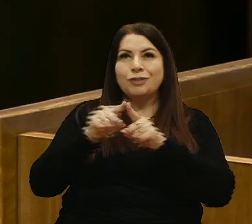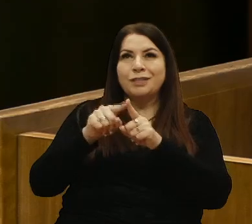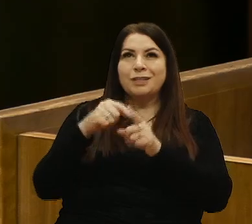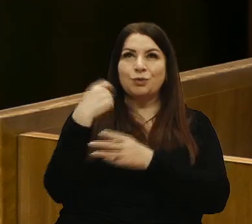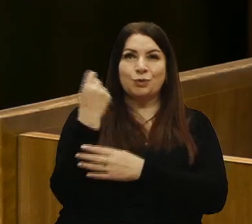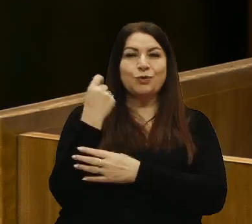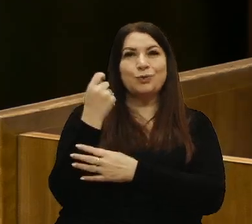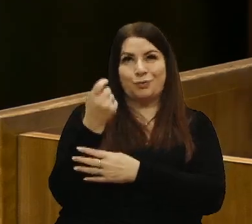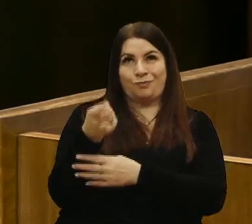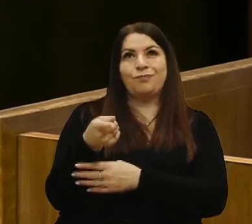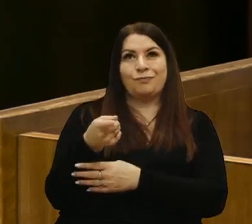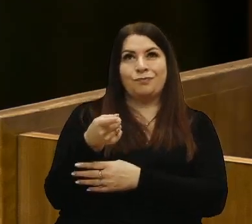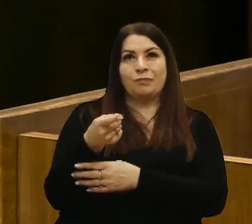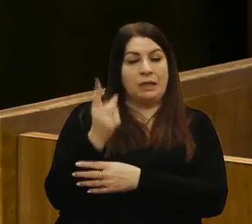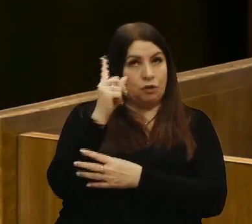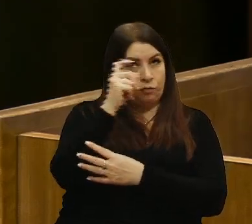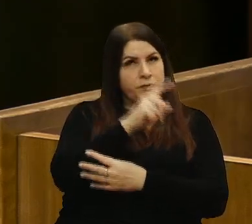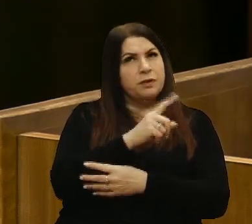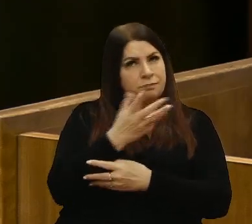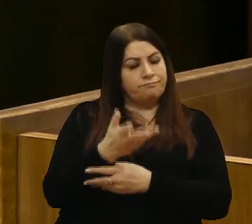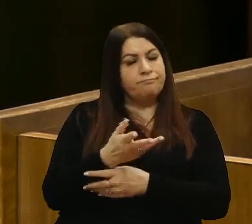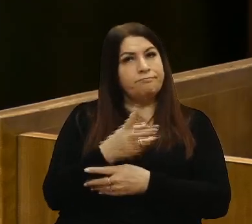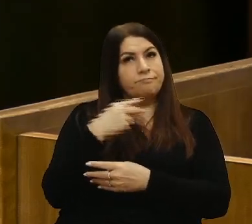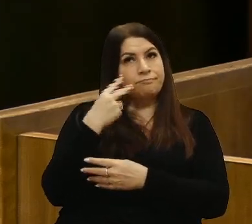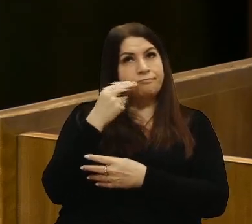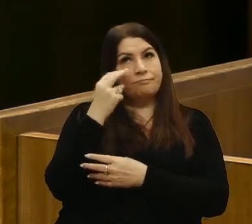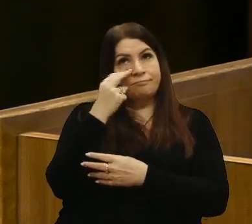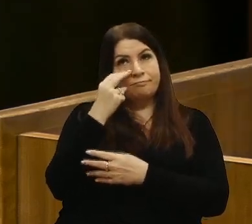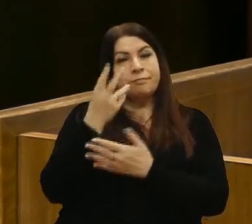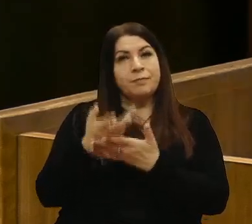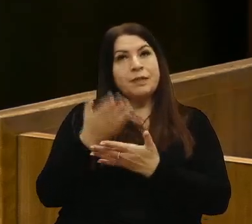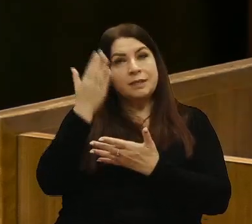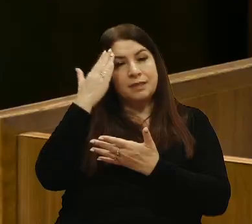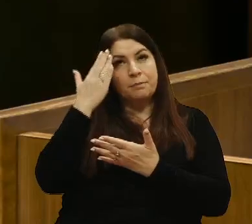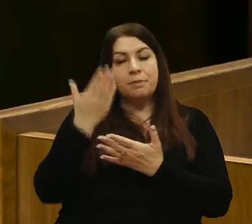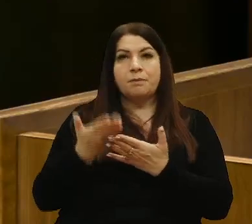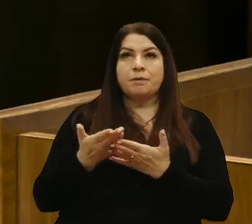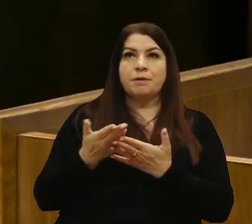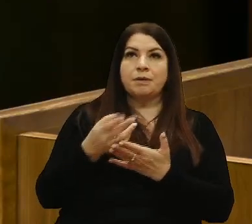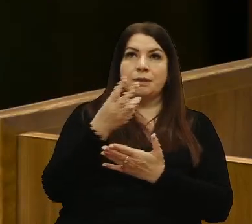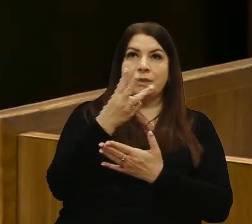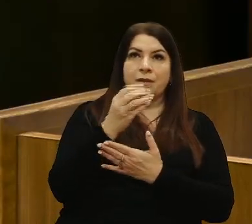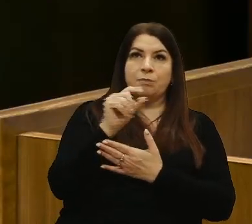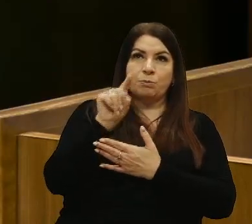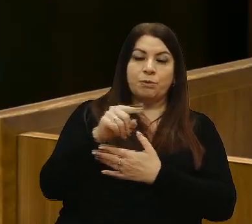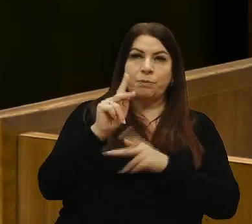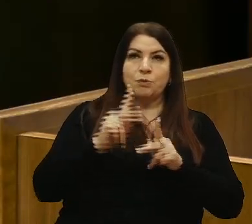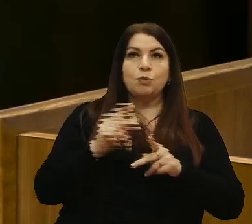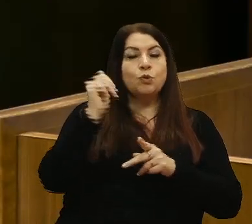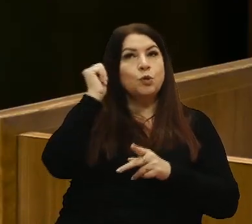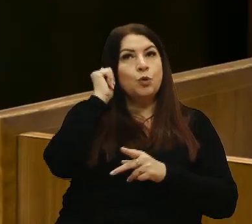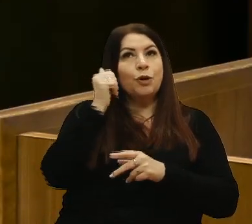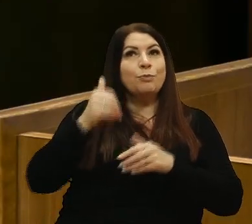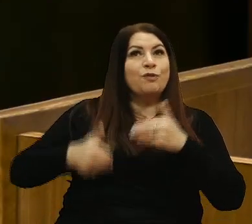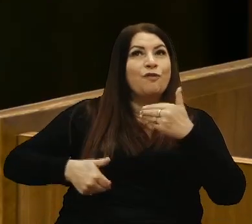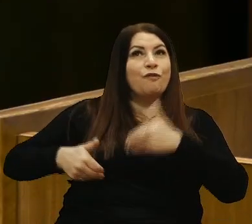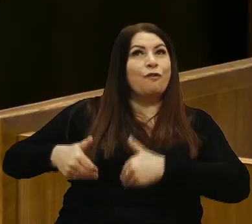Sul. É muito difícil, né, vereador Sandro Fantinel, saber que 30 mil pessoas dormem com fome,